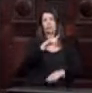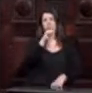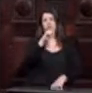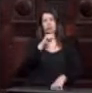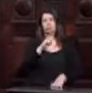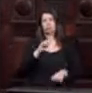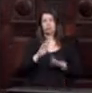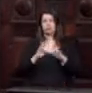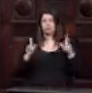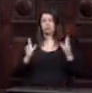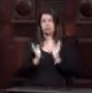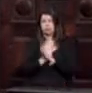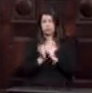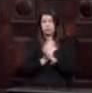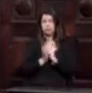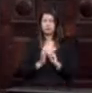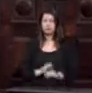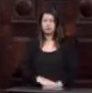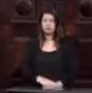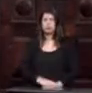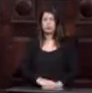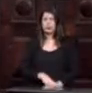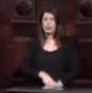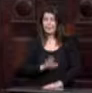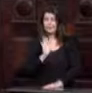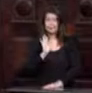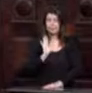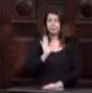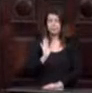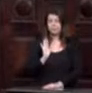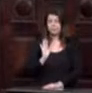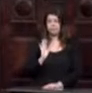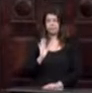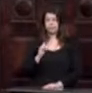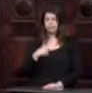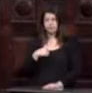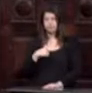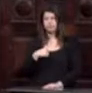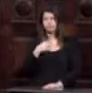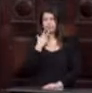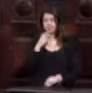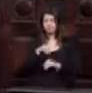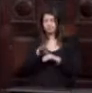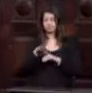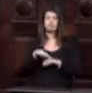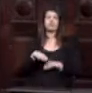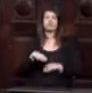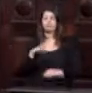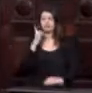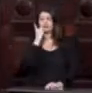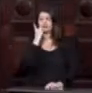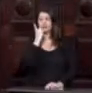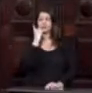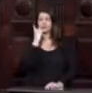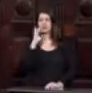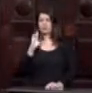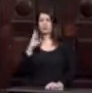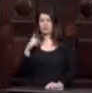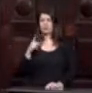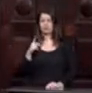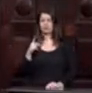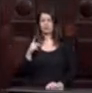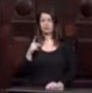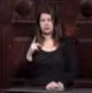de outra bancada. Mas, como eu cantei aqui o encaminhamento, o deputado Luiz